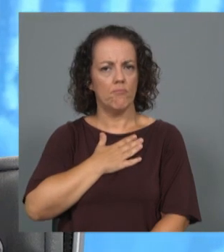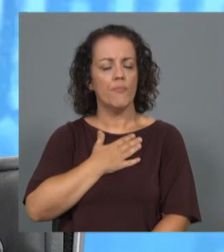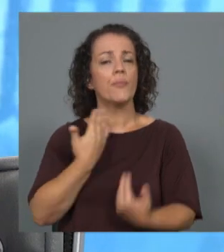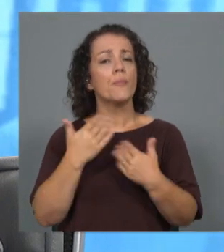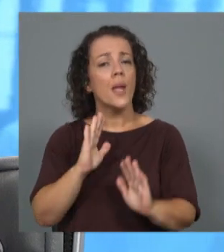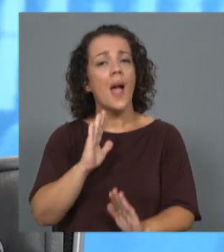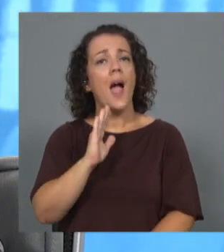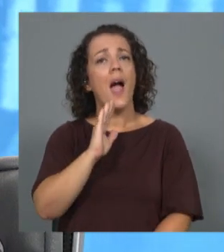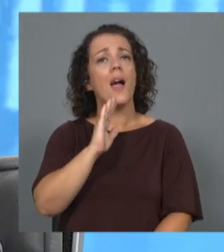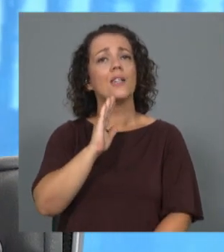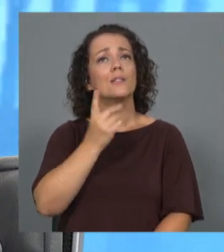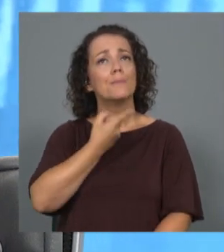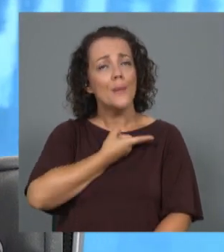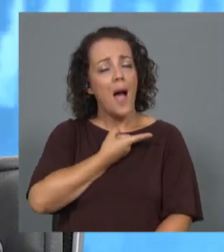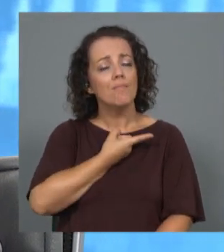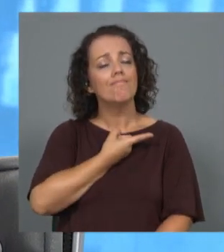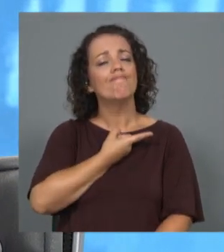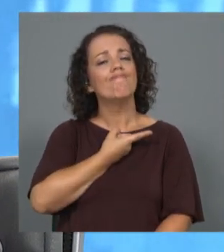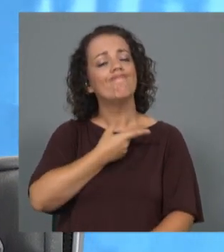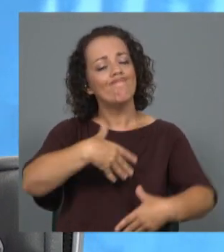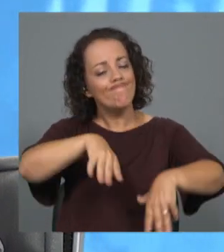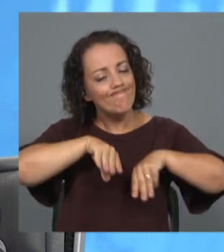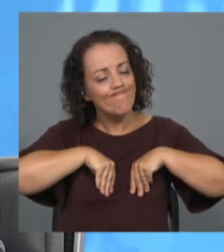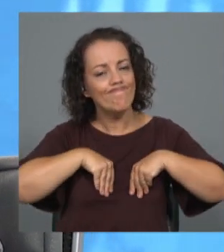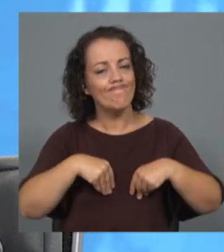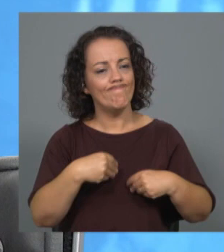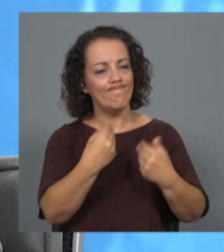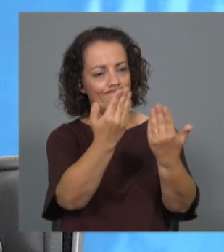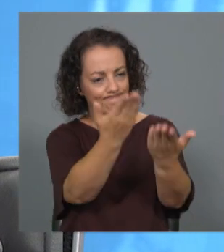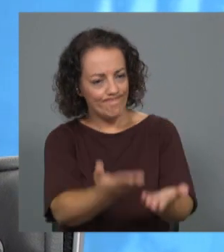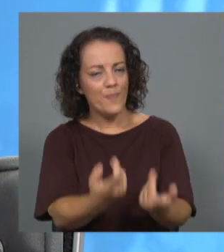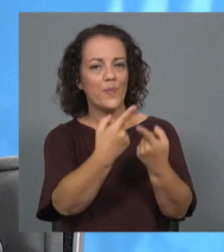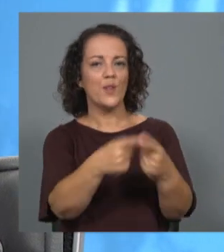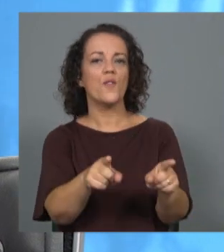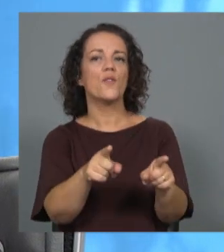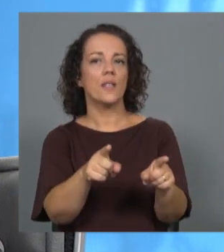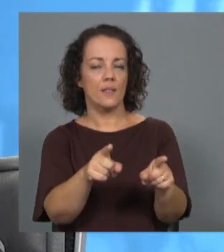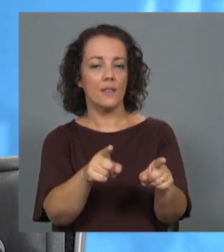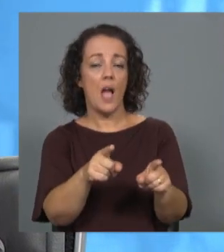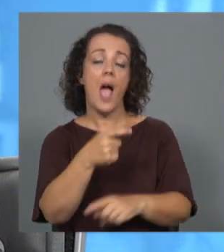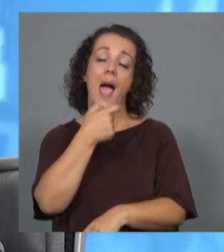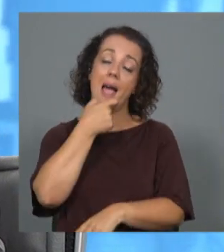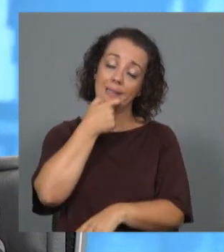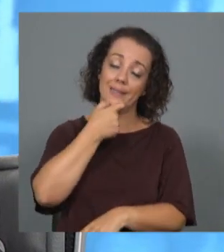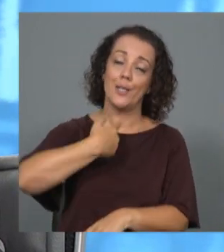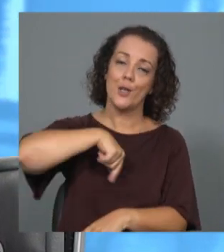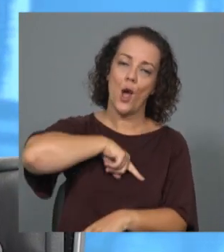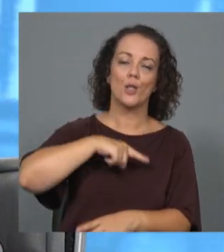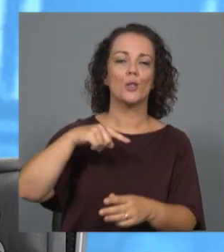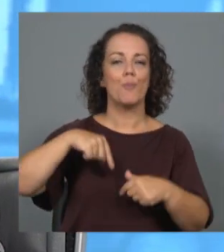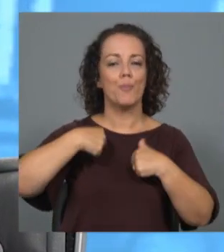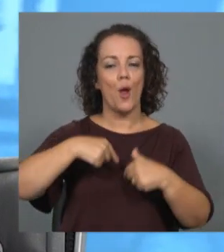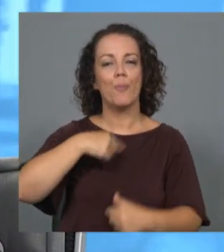estar abertos a esse diferente. E para isso é necessário exercitarmos